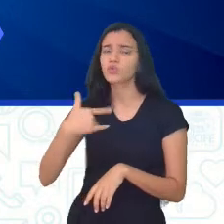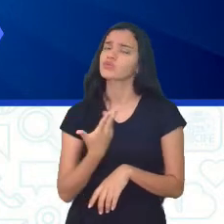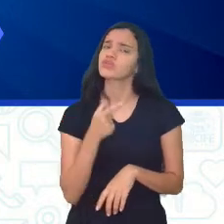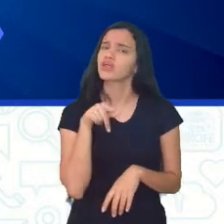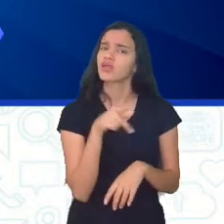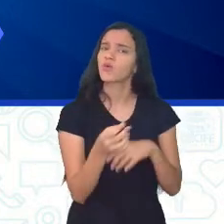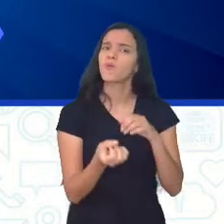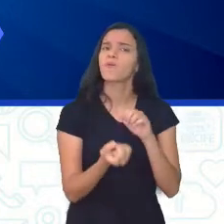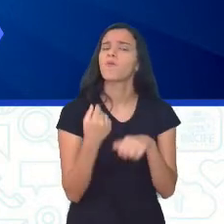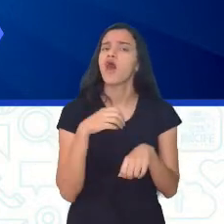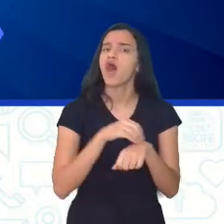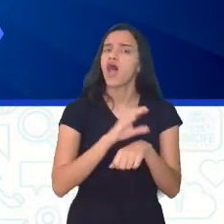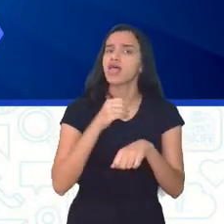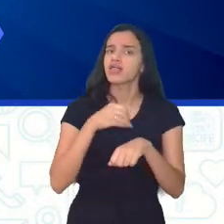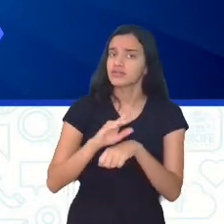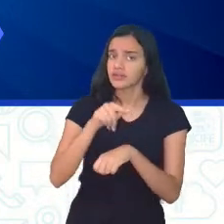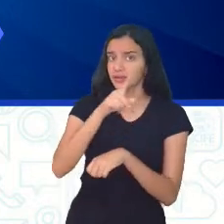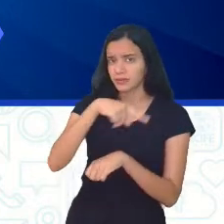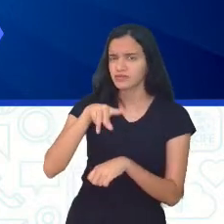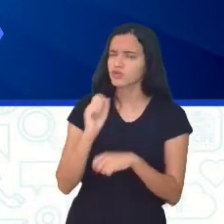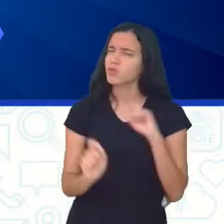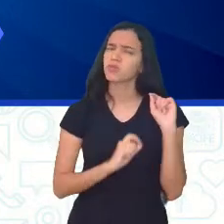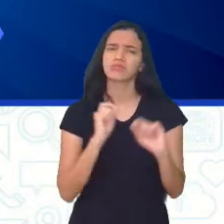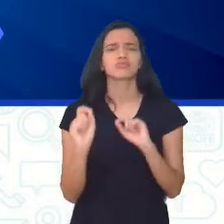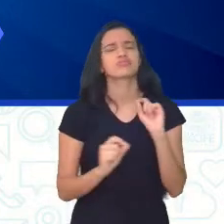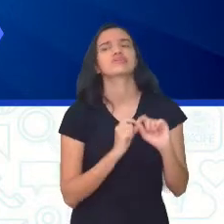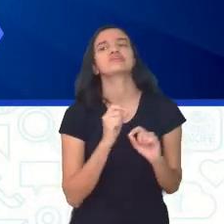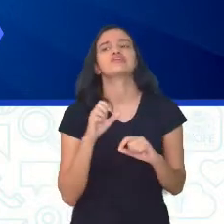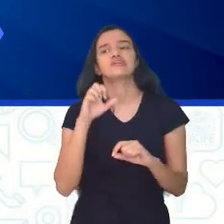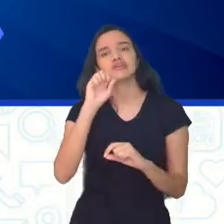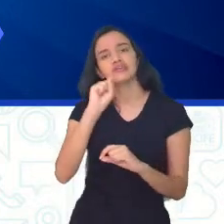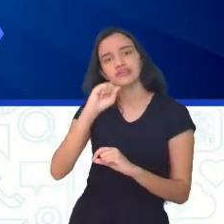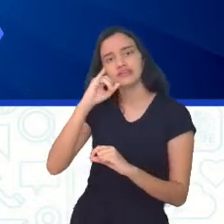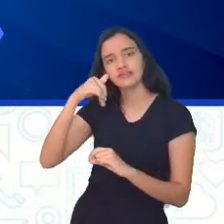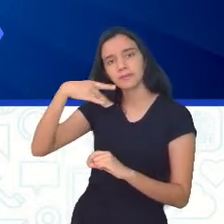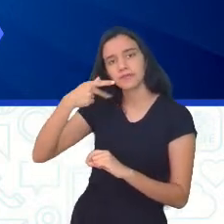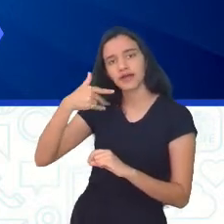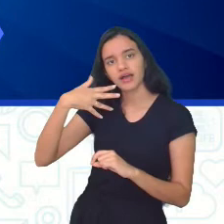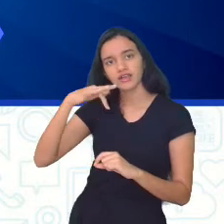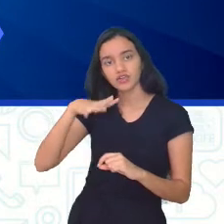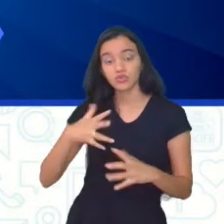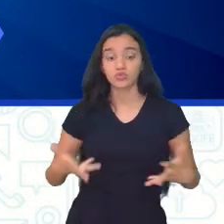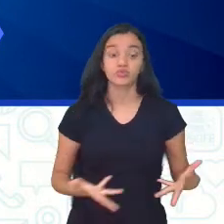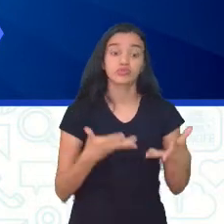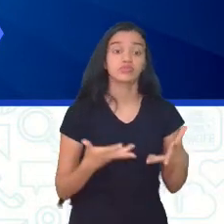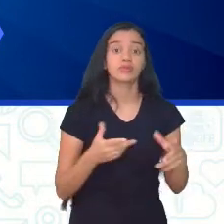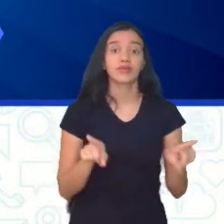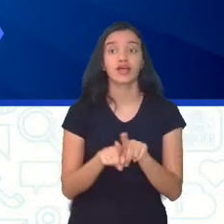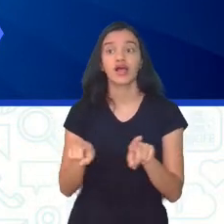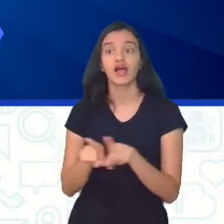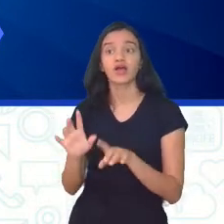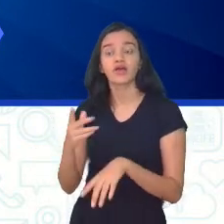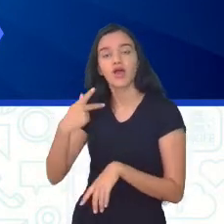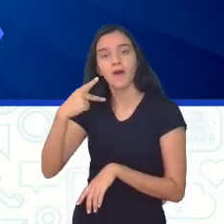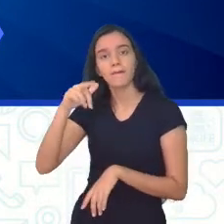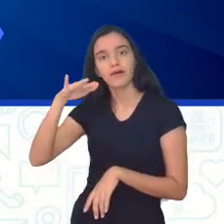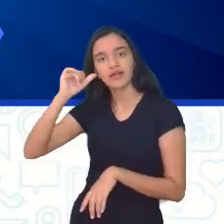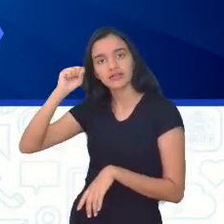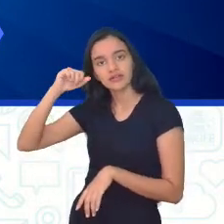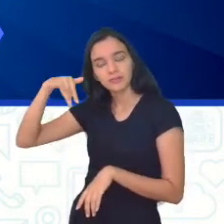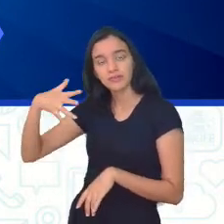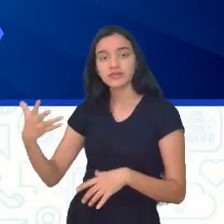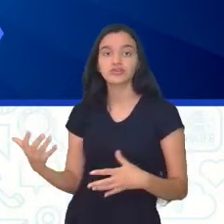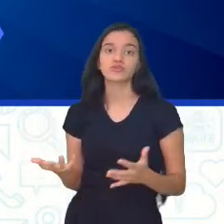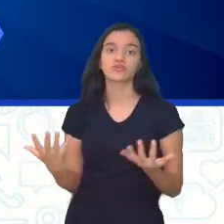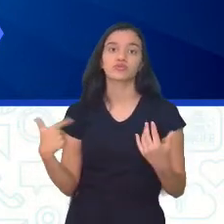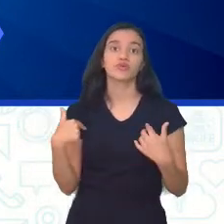vocês dizerem assim, o que é isso? O simpático estimula e o parasimpático inibe. Eu gosto de dar um exemplo,